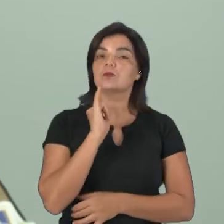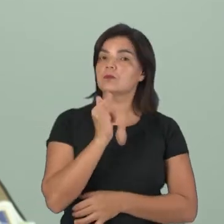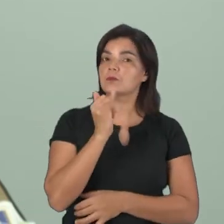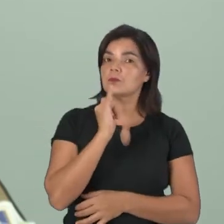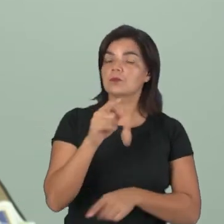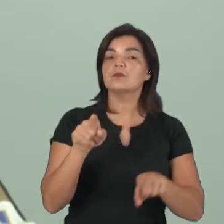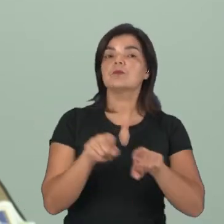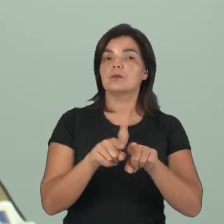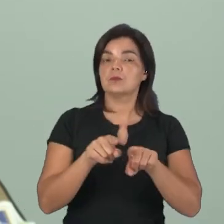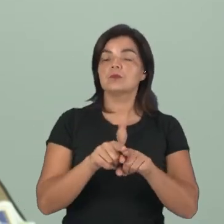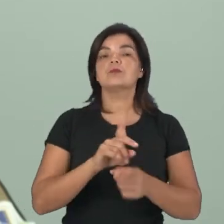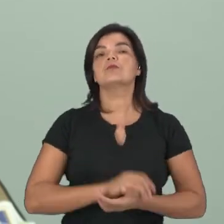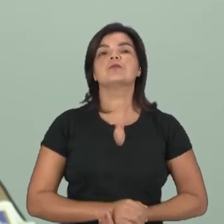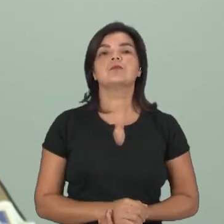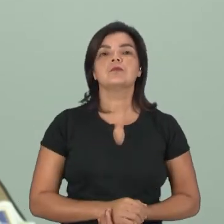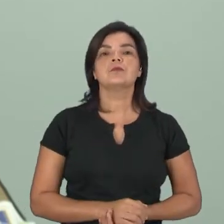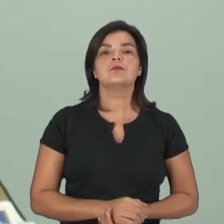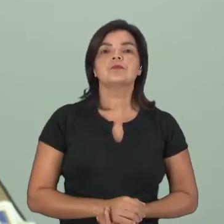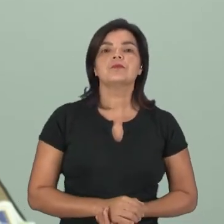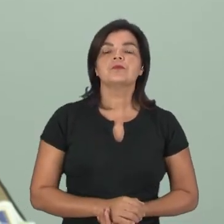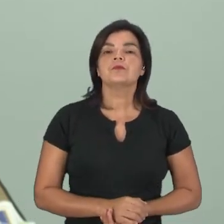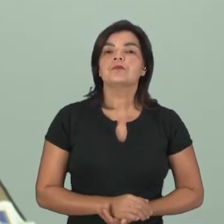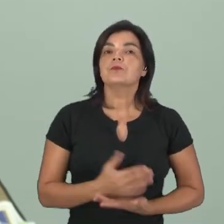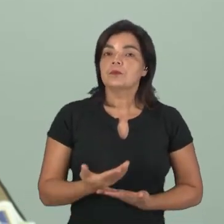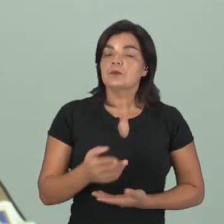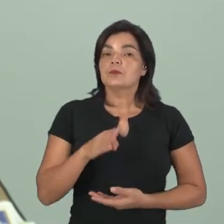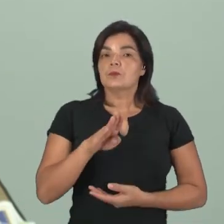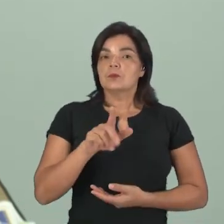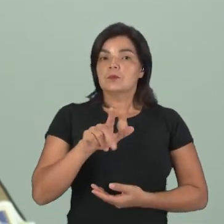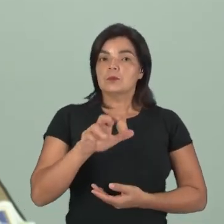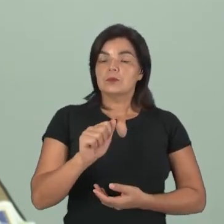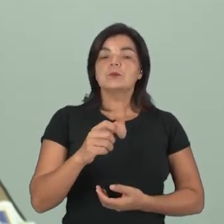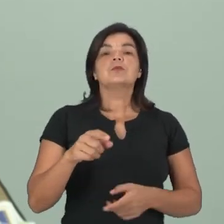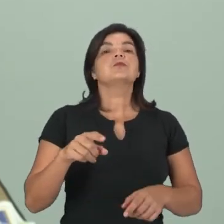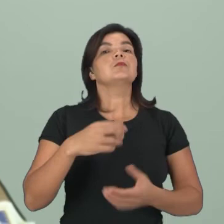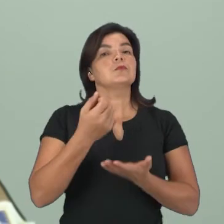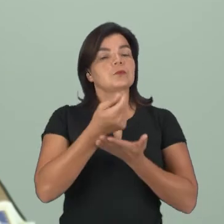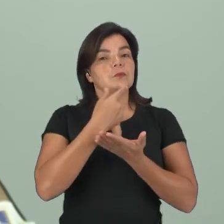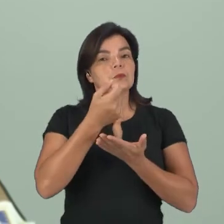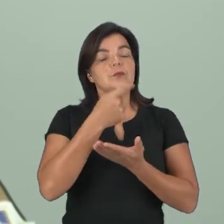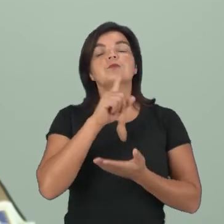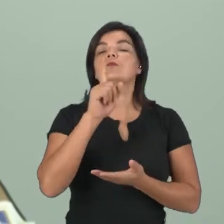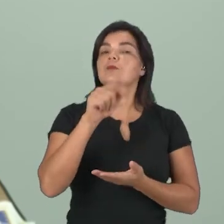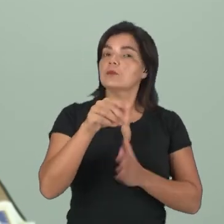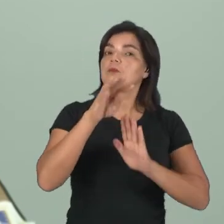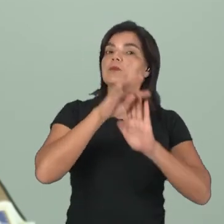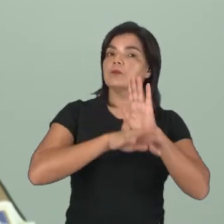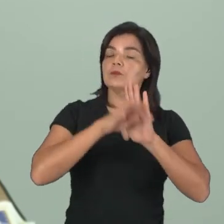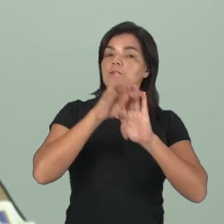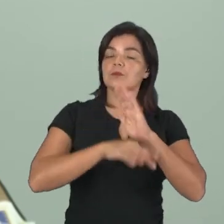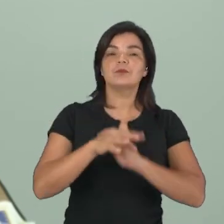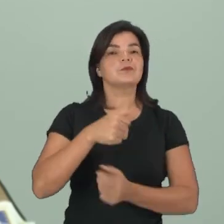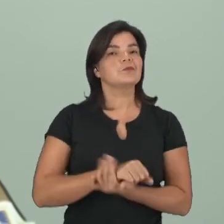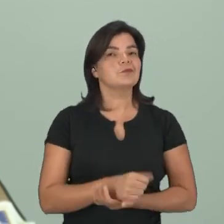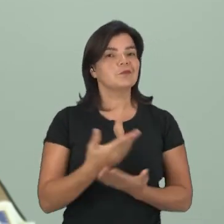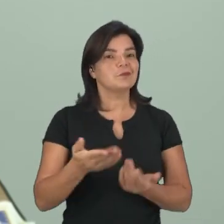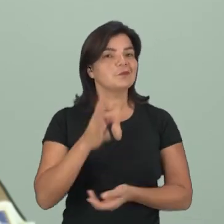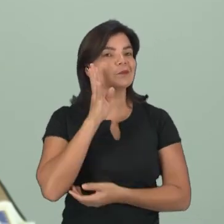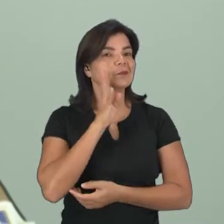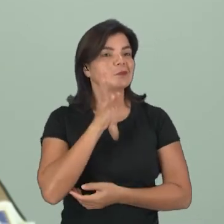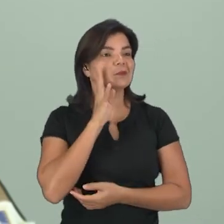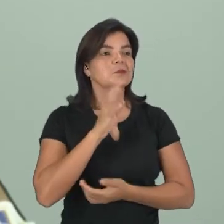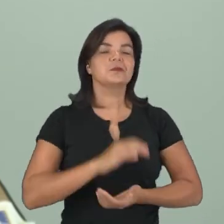informações também que ela graça então a bula de remédio também é um tipo de texto Olha que